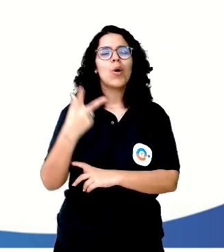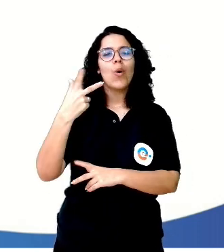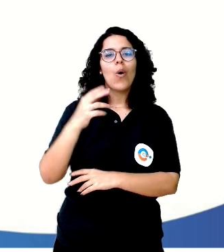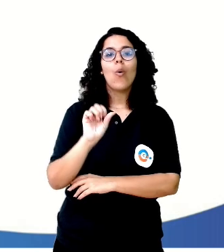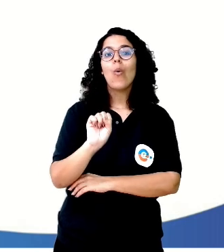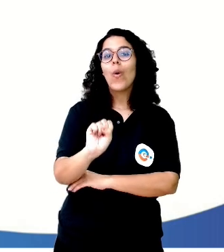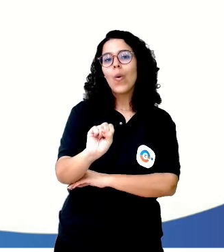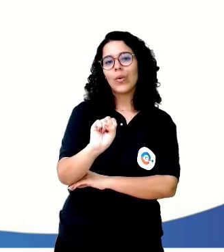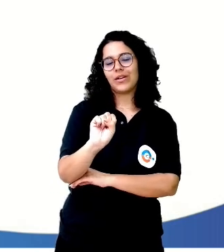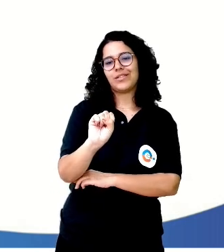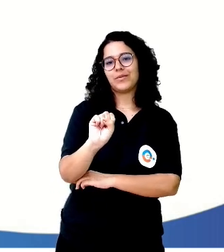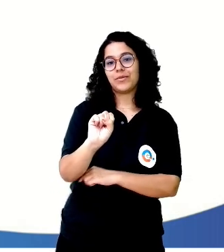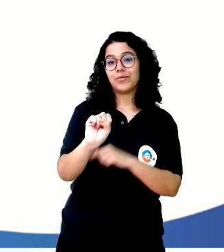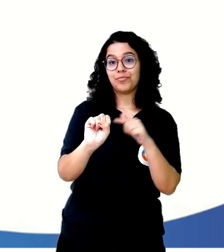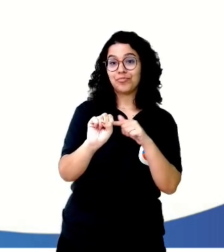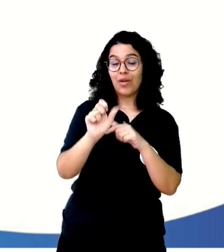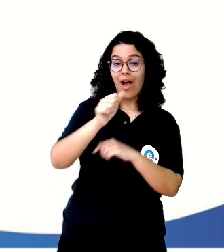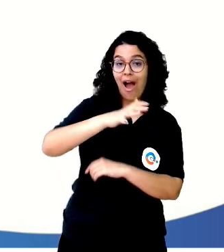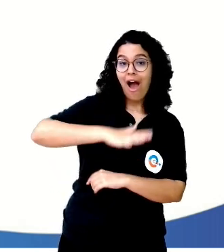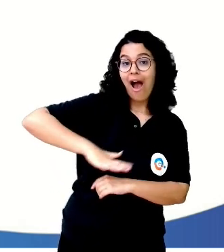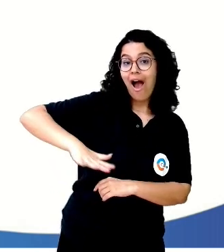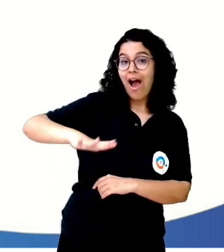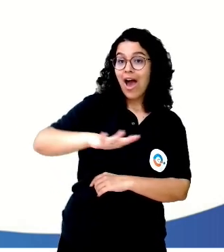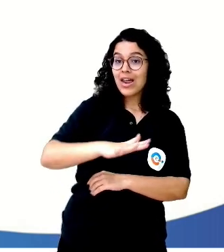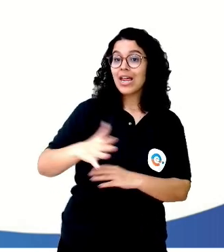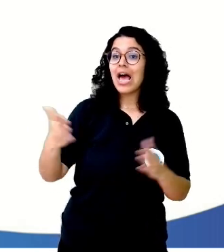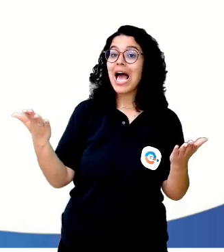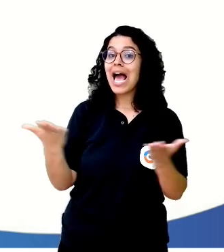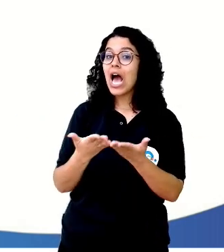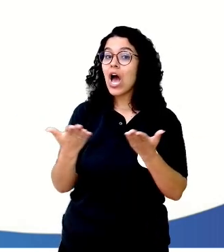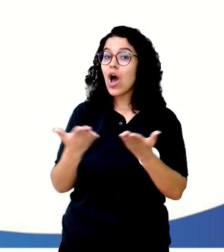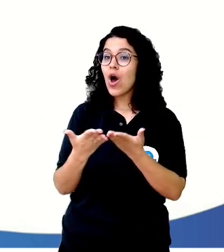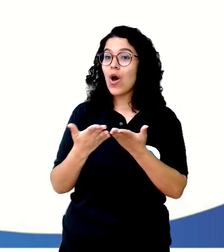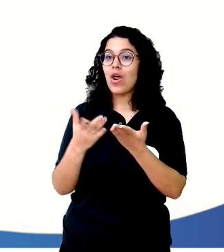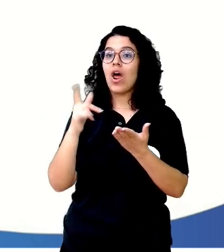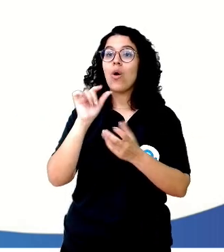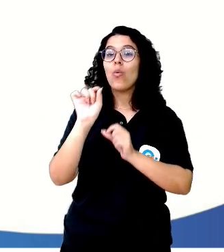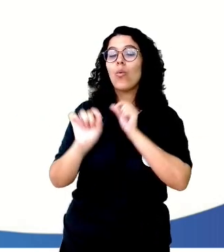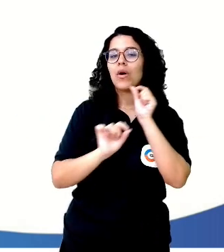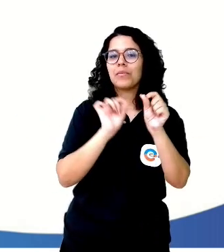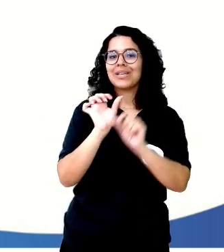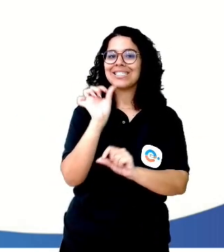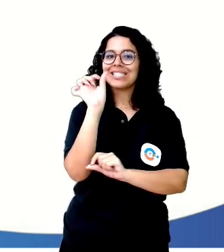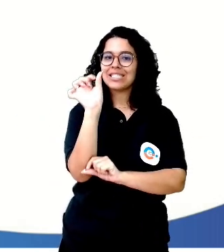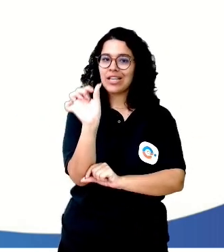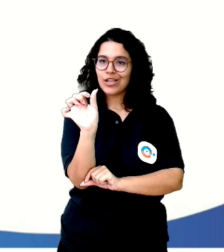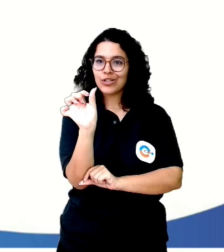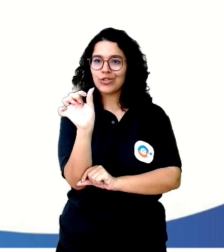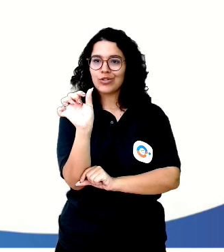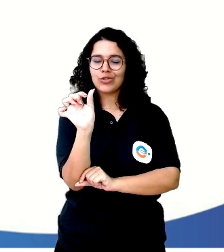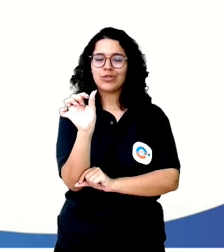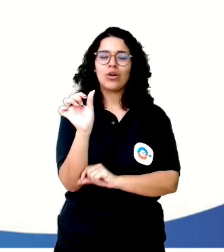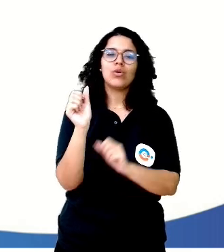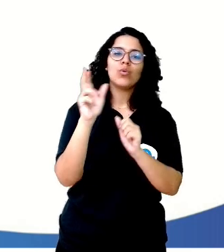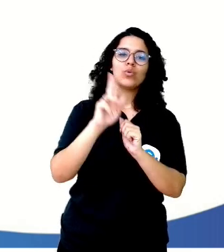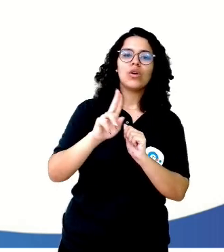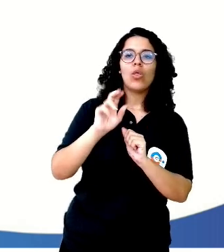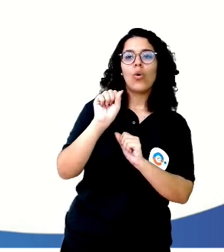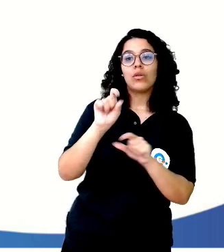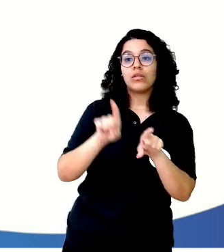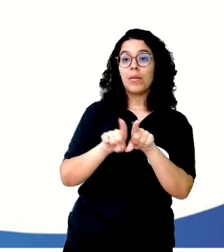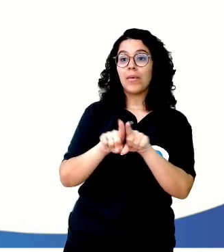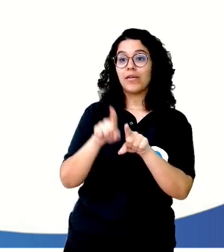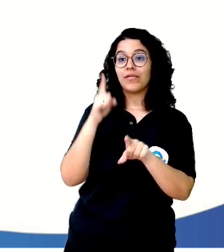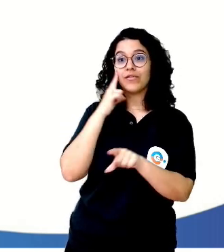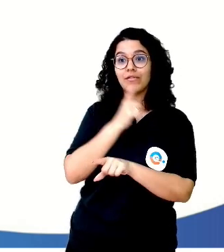8. A área vai ser agora o resultado do 6 com o 8. Então agora eu vou